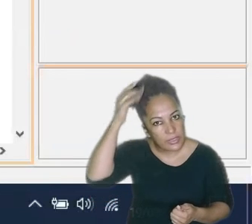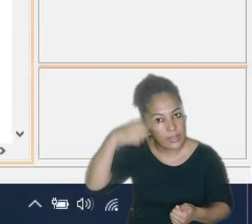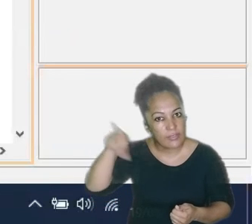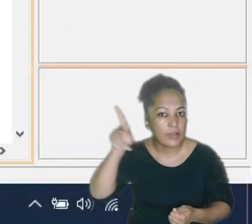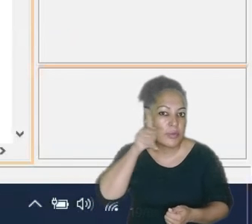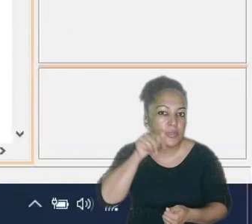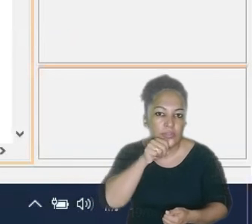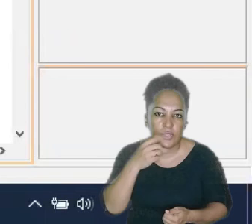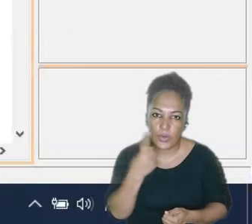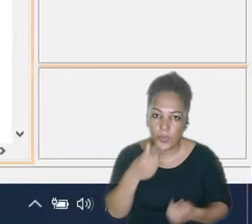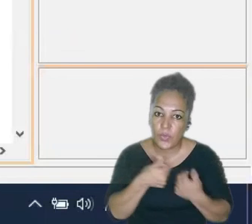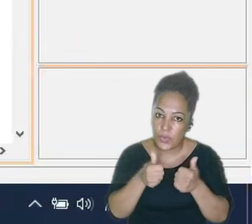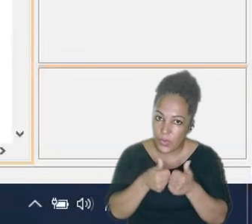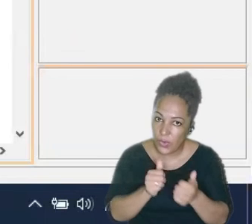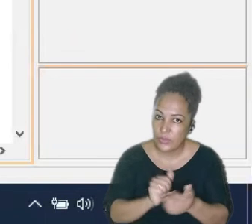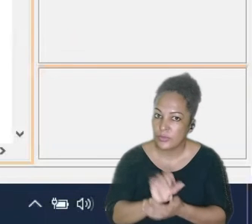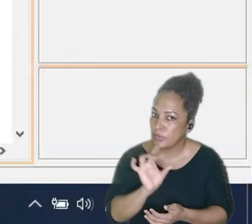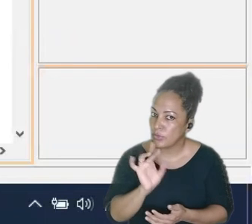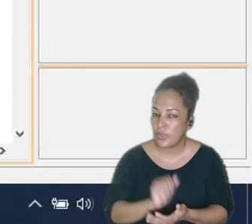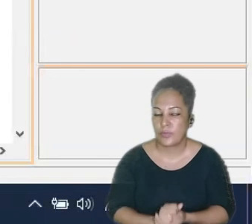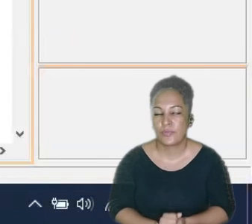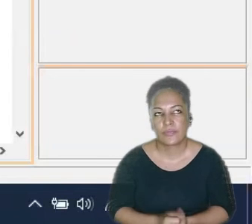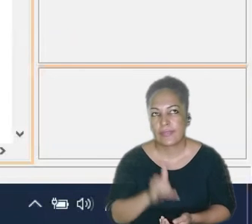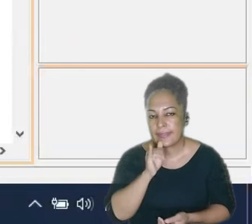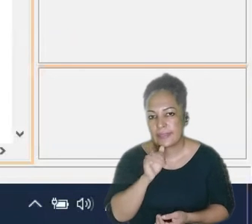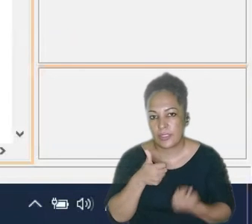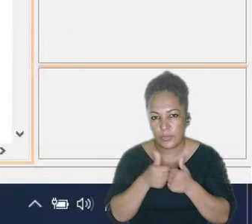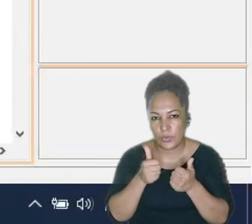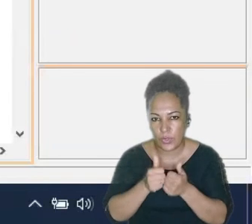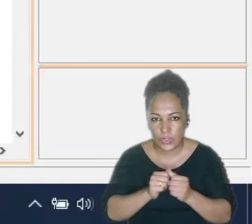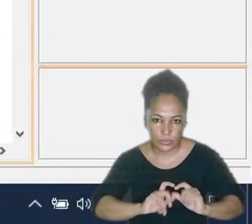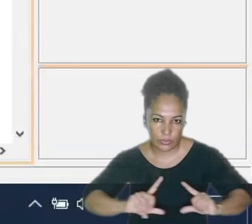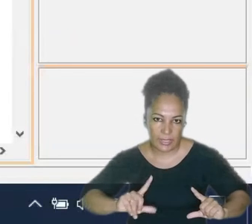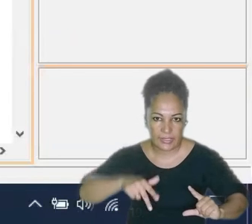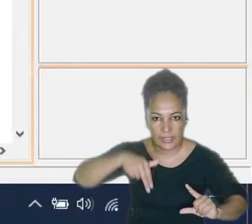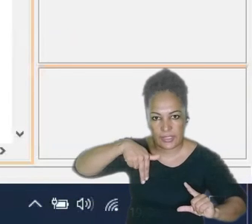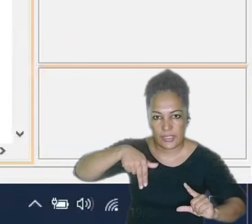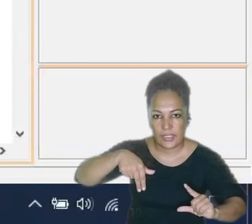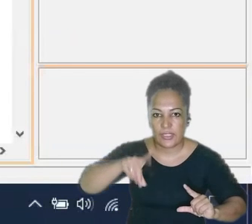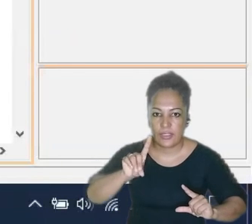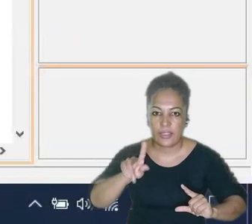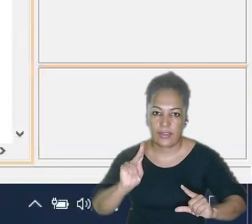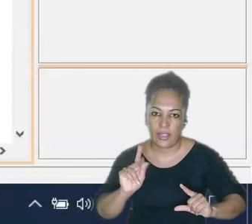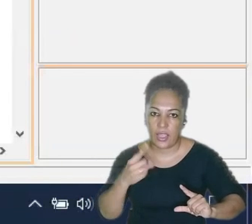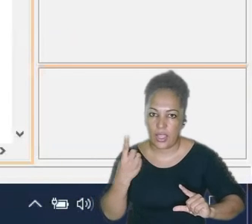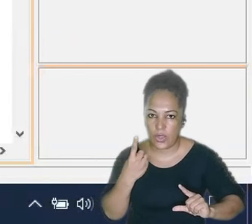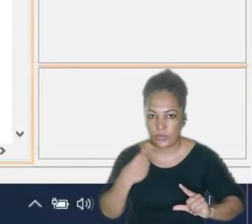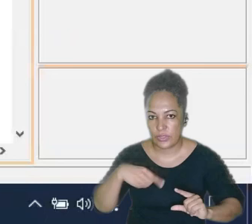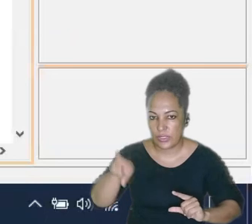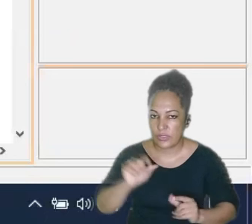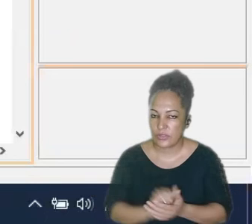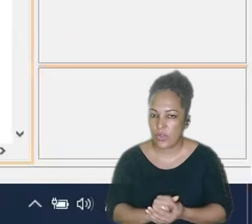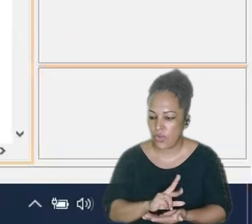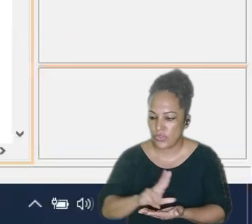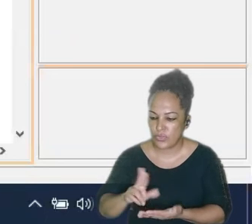Esse trecho para existir precisa de ônibus? Sim. Um ônibus, o ônibus placa NDK 2030